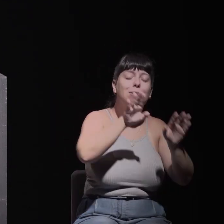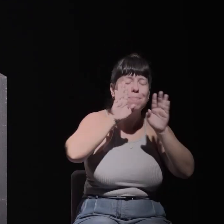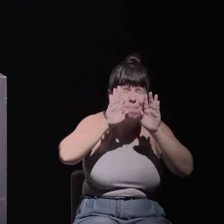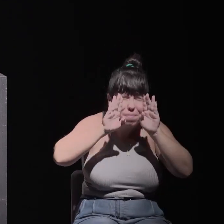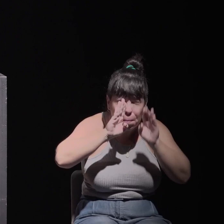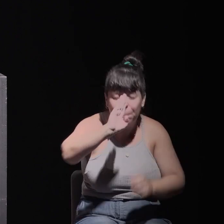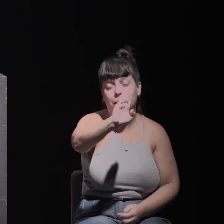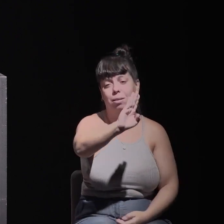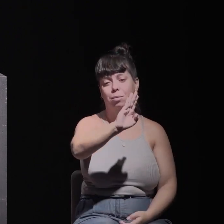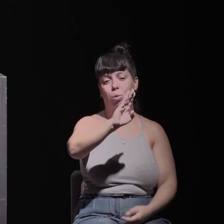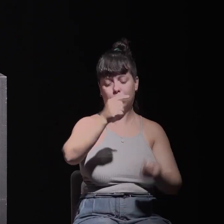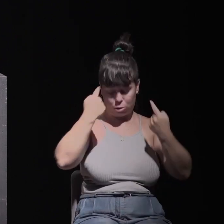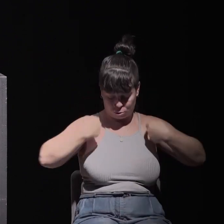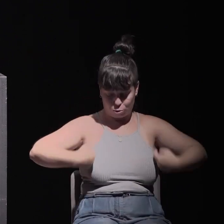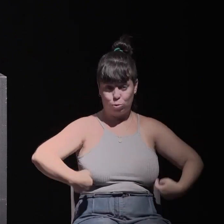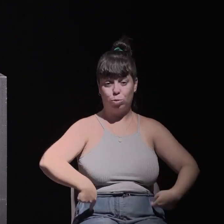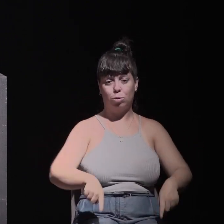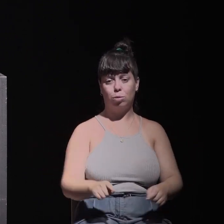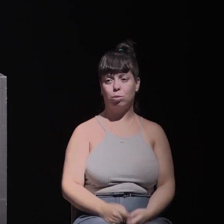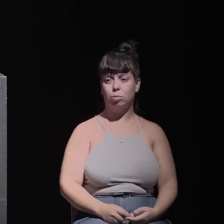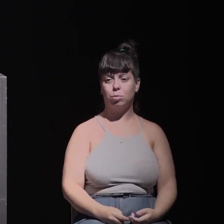corpo.